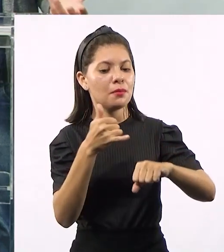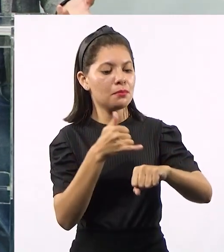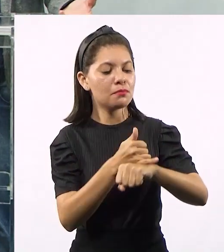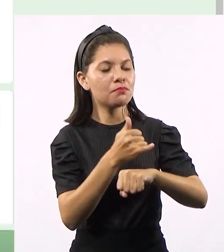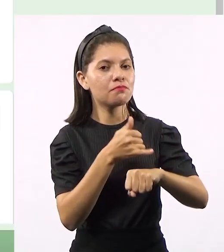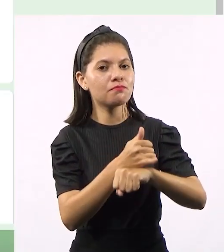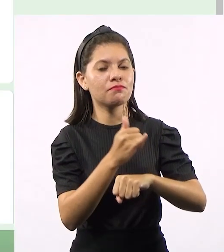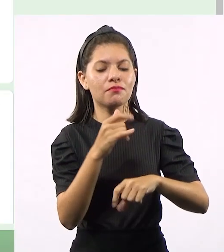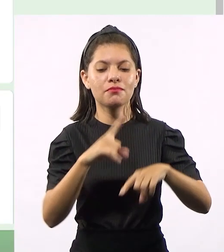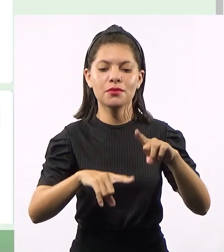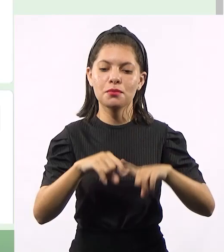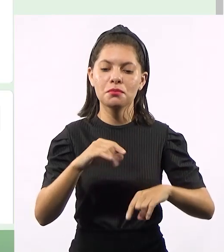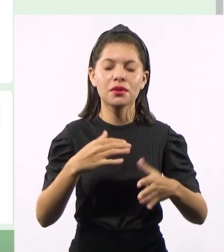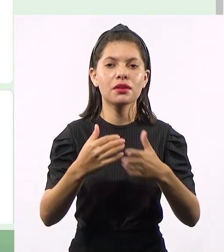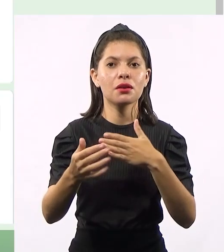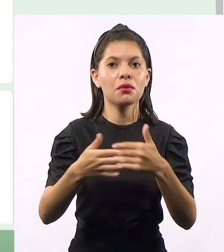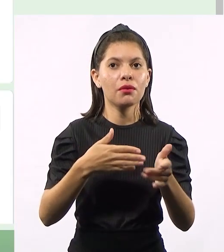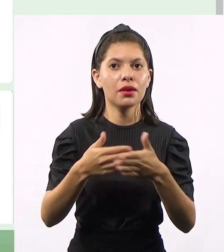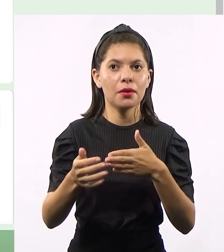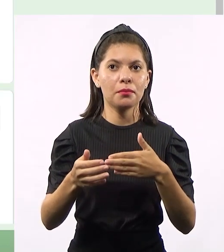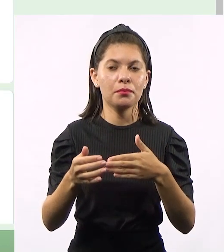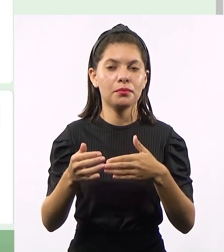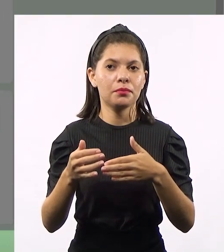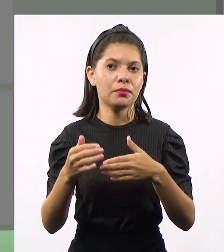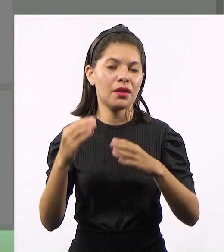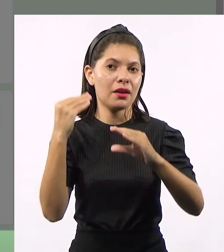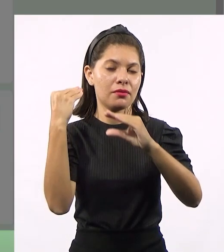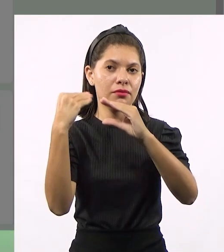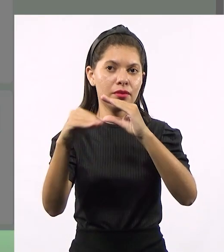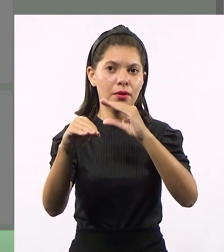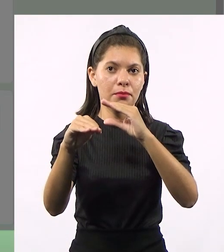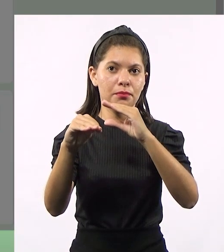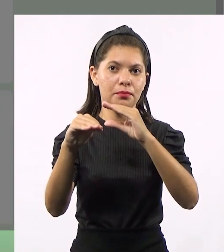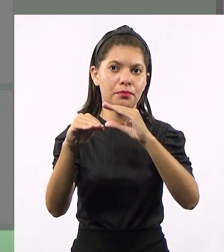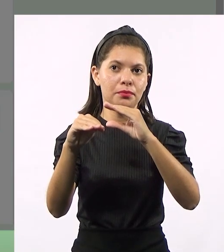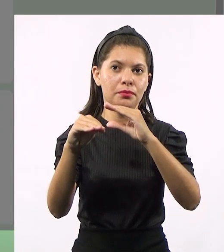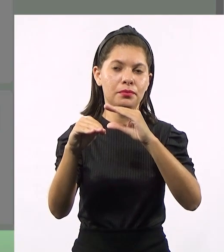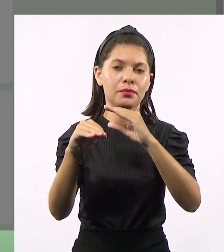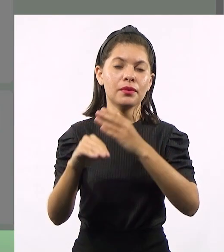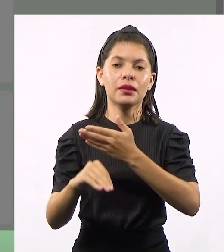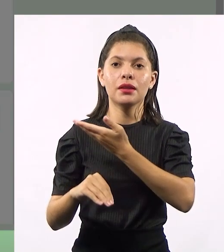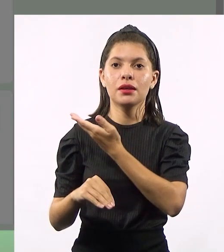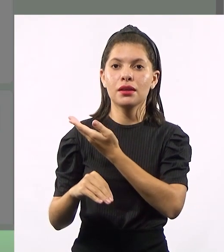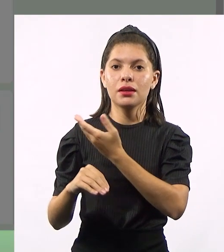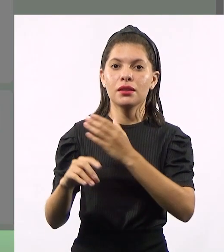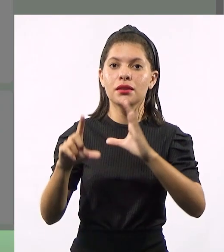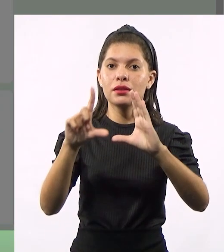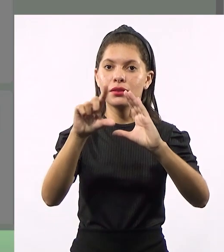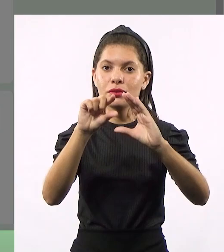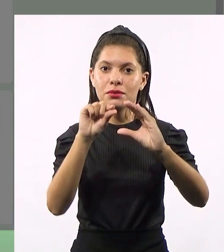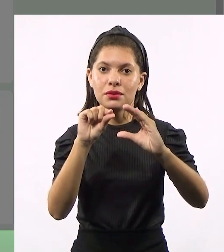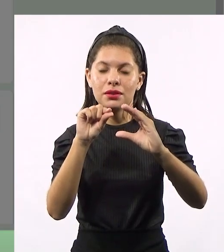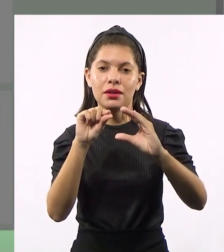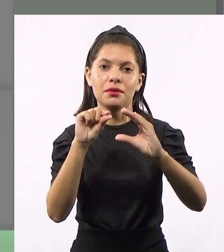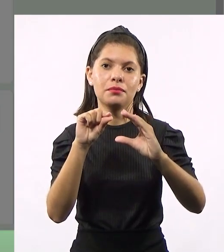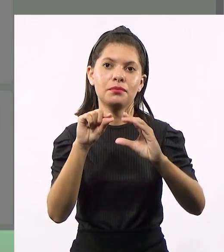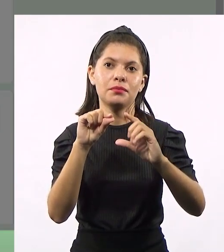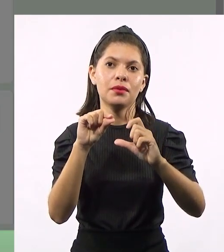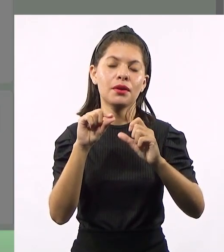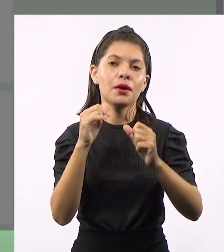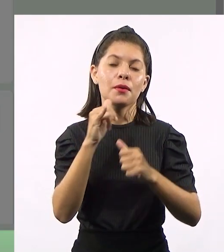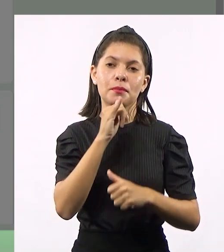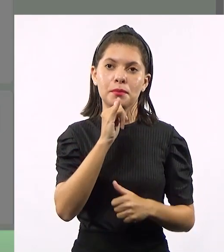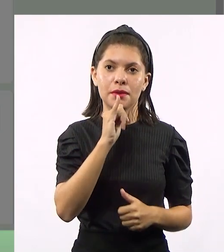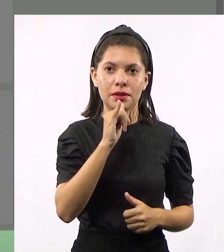qualquer outra ferramenta. Basta vir na opção enviar e escolher dentre as opções. Por exemplo,